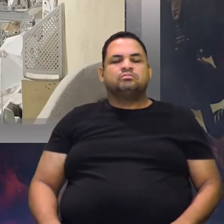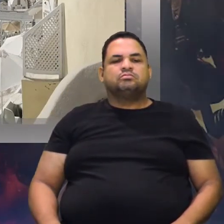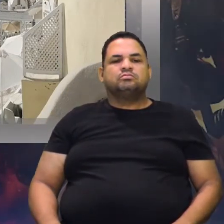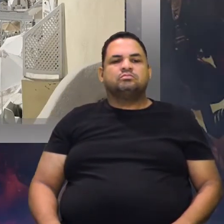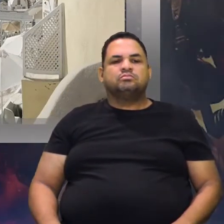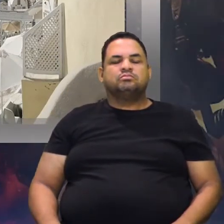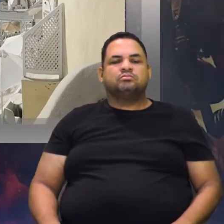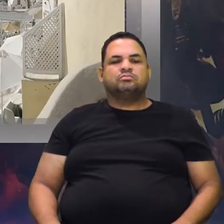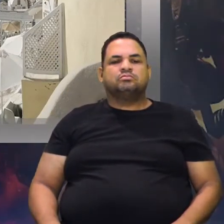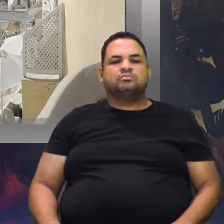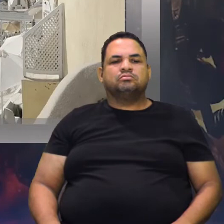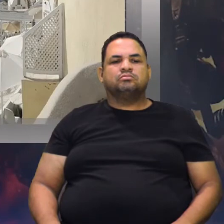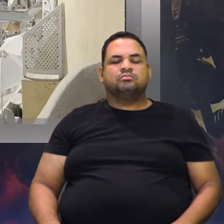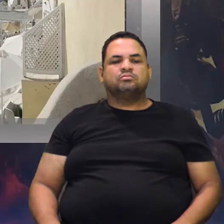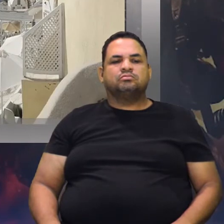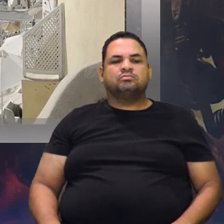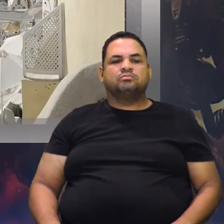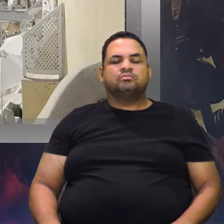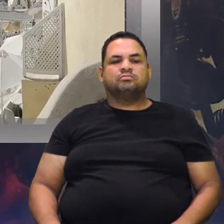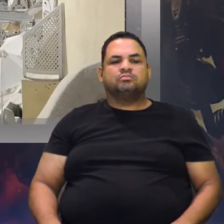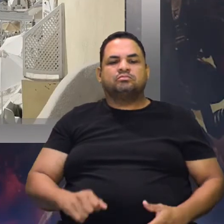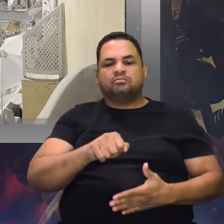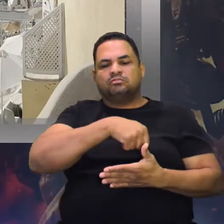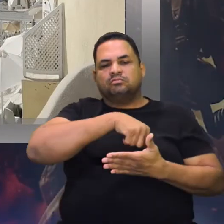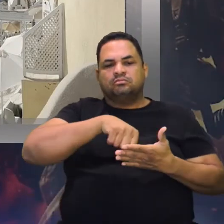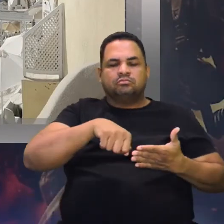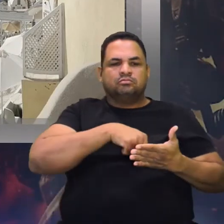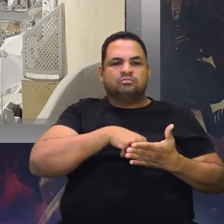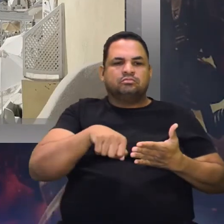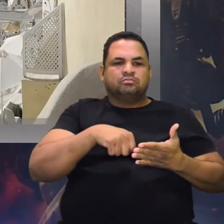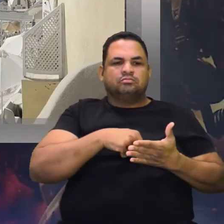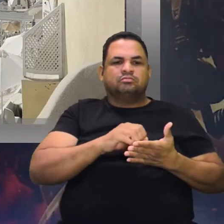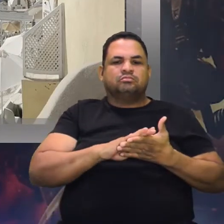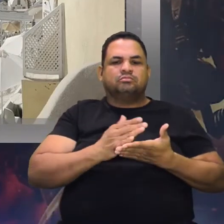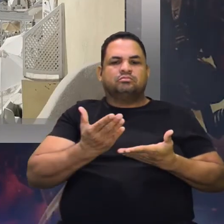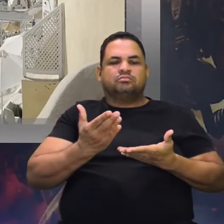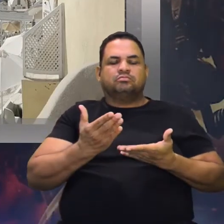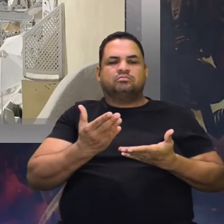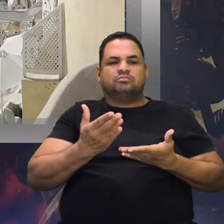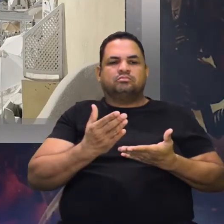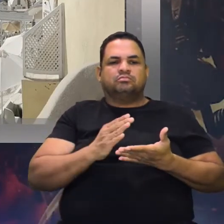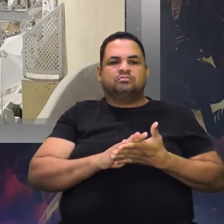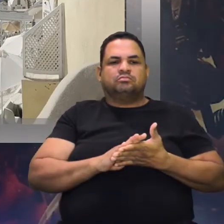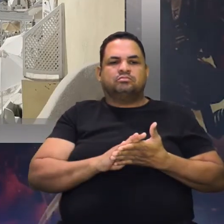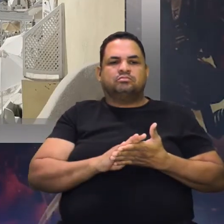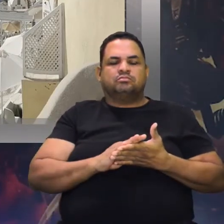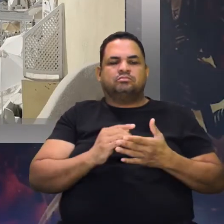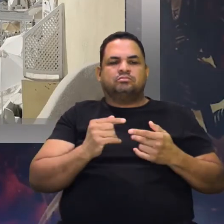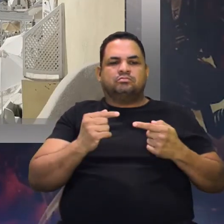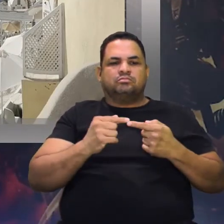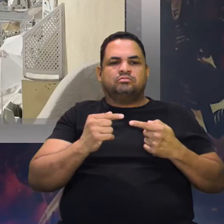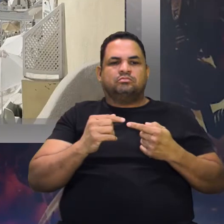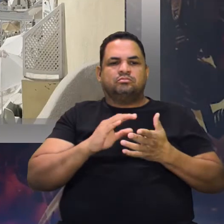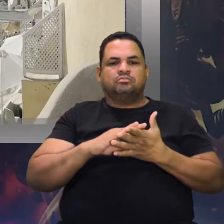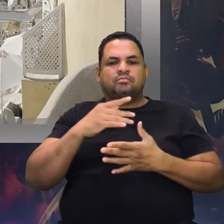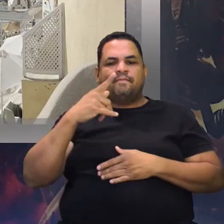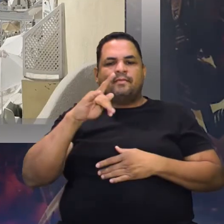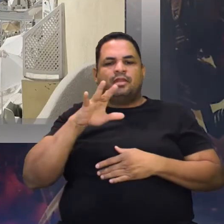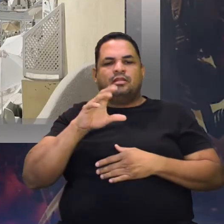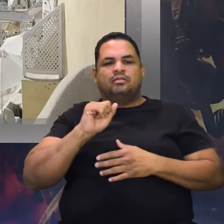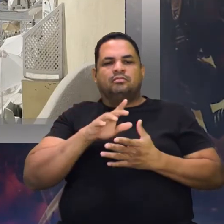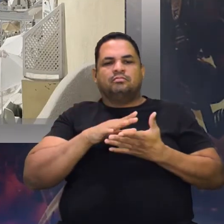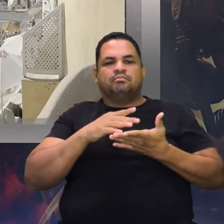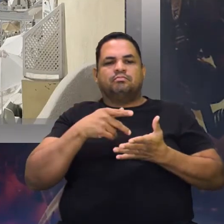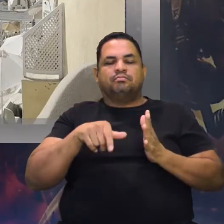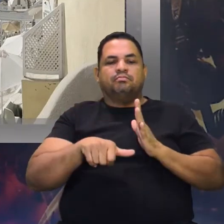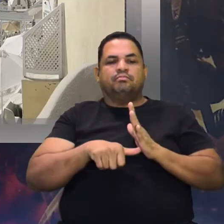vai ver Paulo escrevendo sobre isso, escrevendo esse contato. E Paulo foi o primeiro professor de EAD,